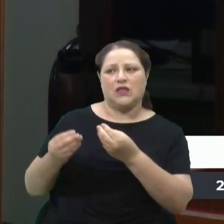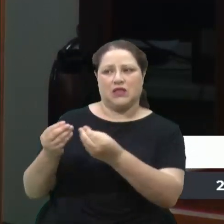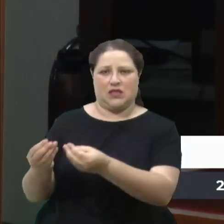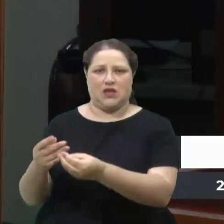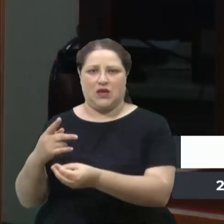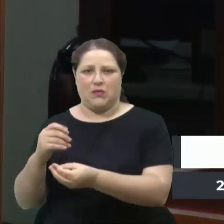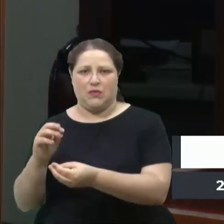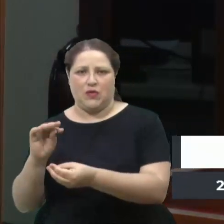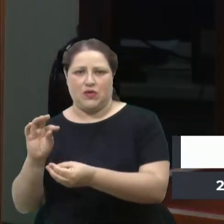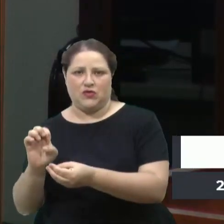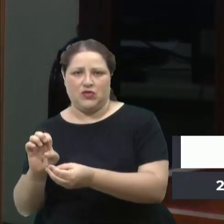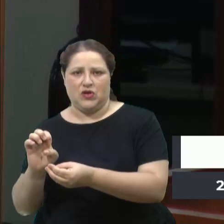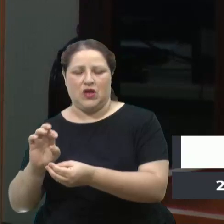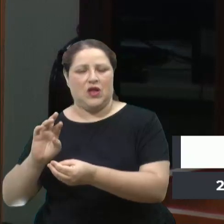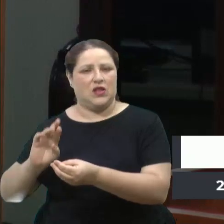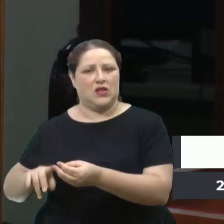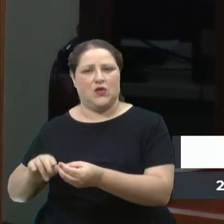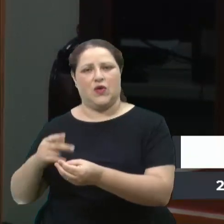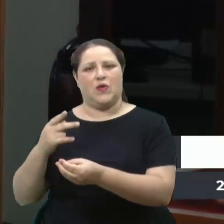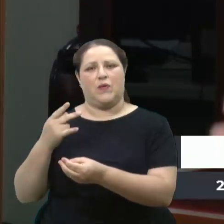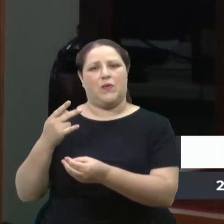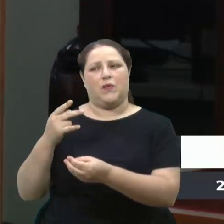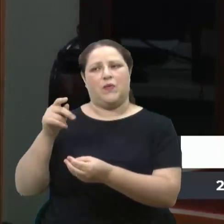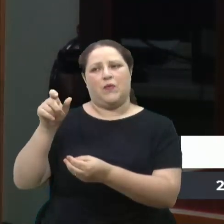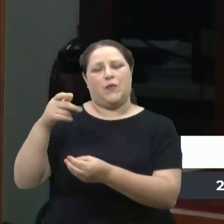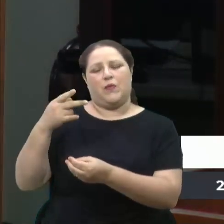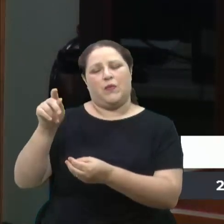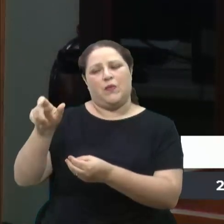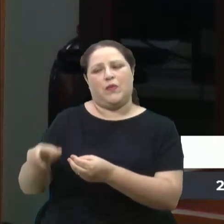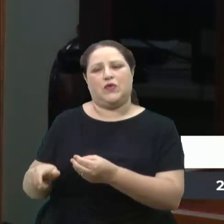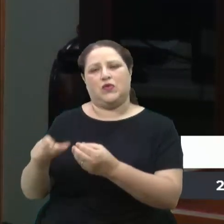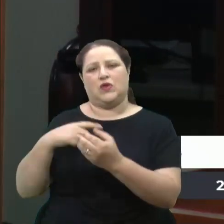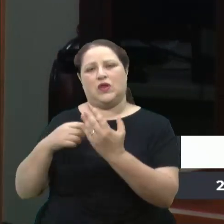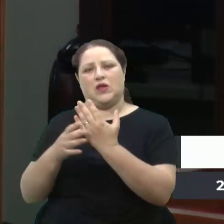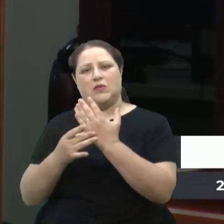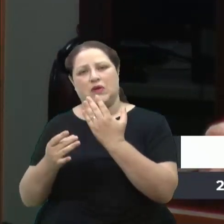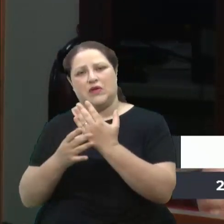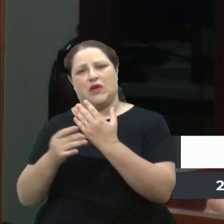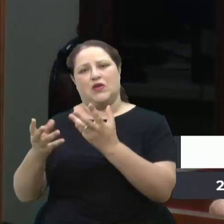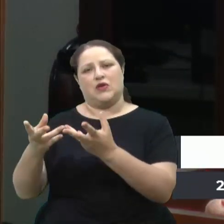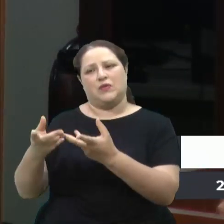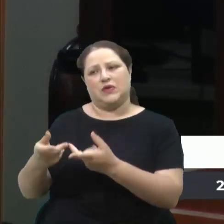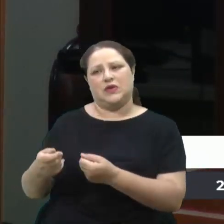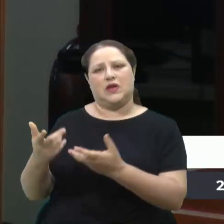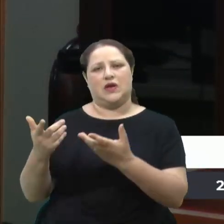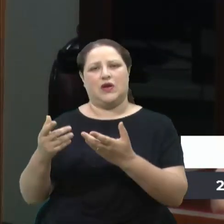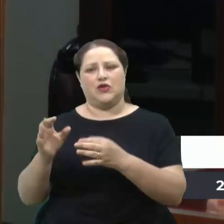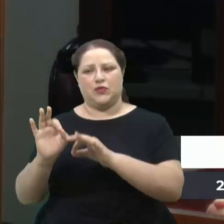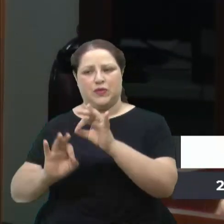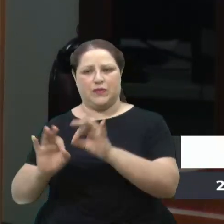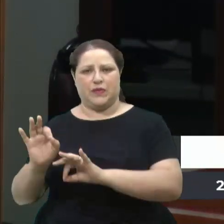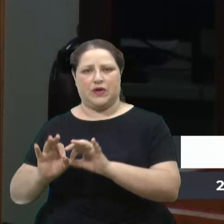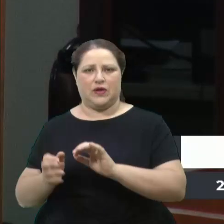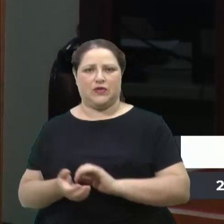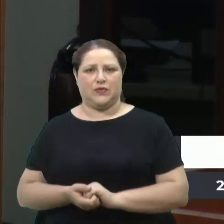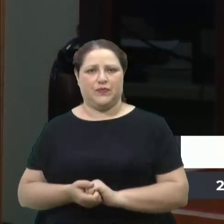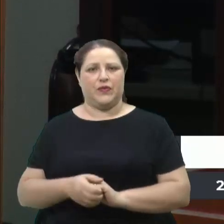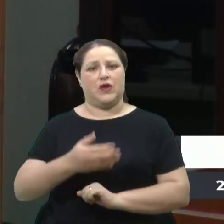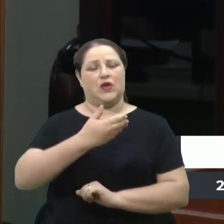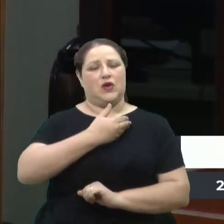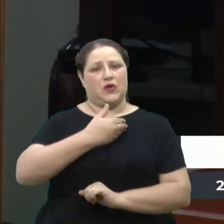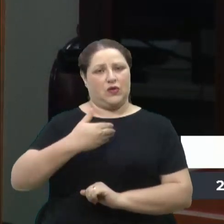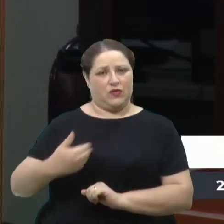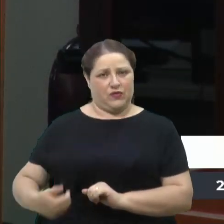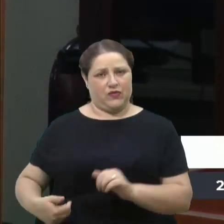E não pelo teu preparo. Então nós tivemos um governo que deu essa liberdade e essa possibilidade para que as